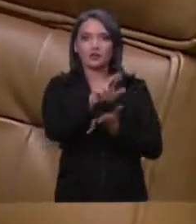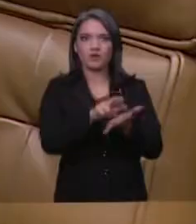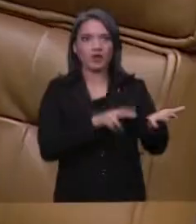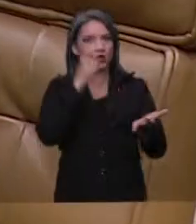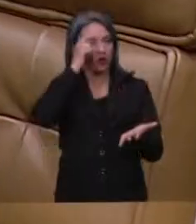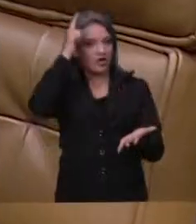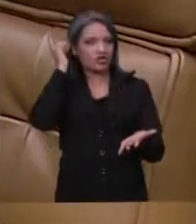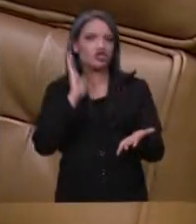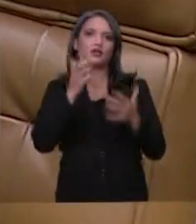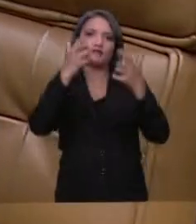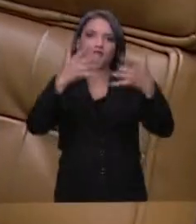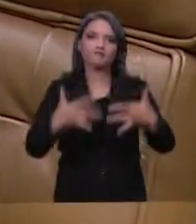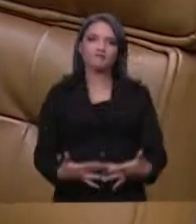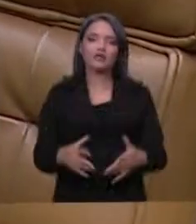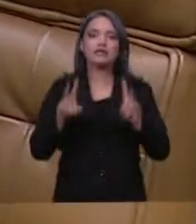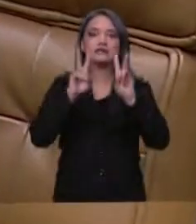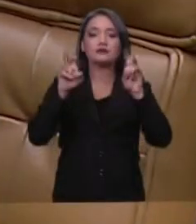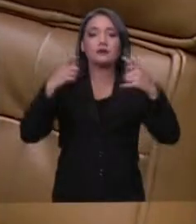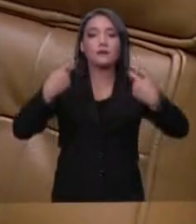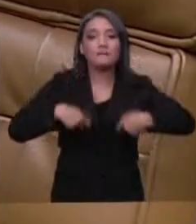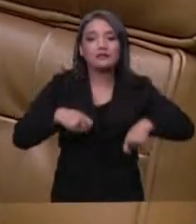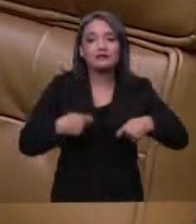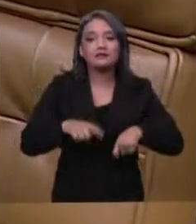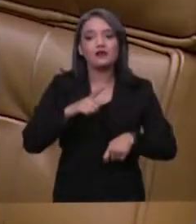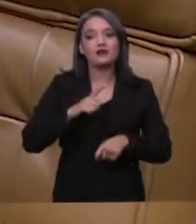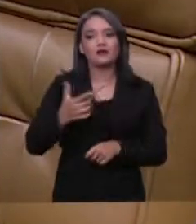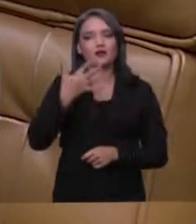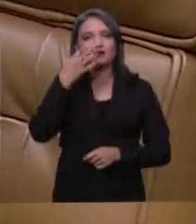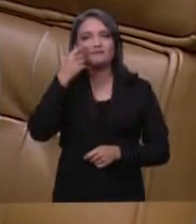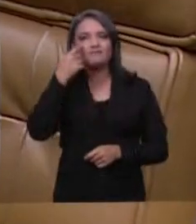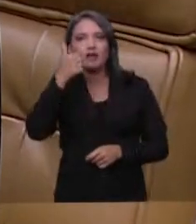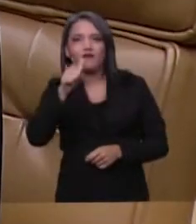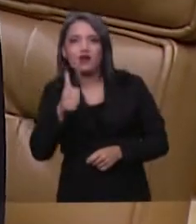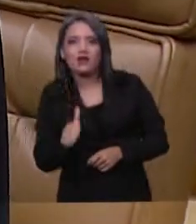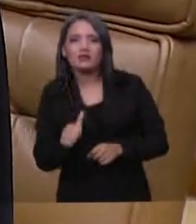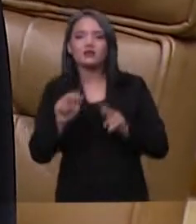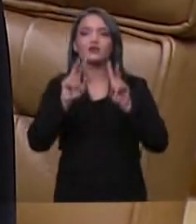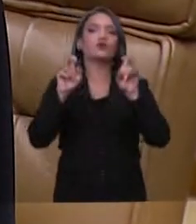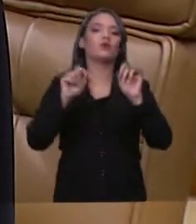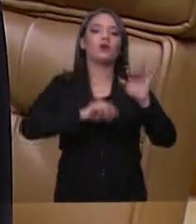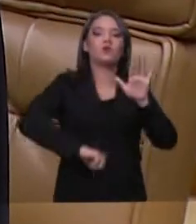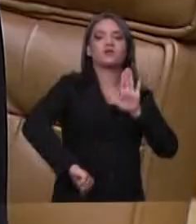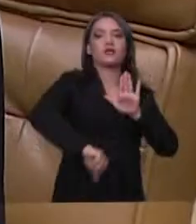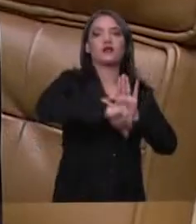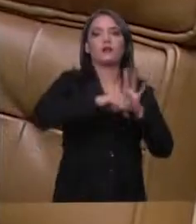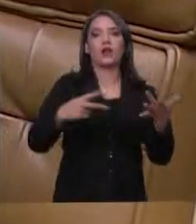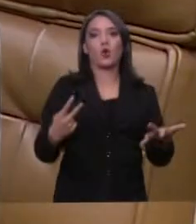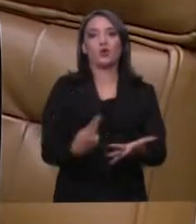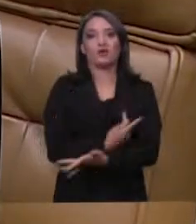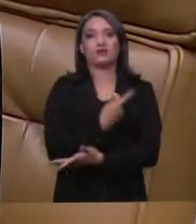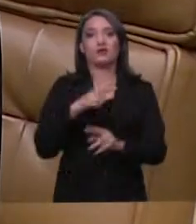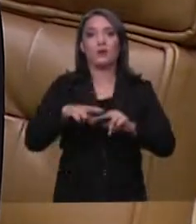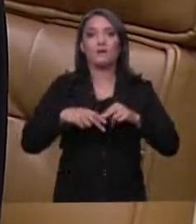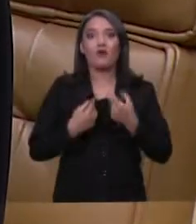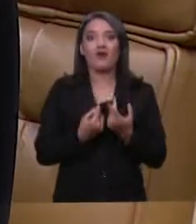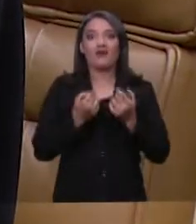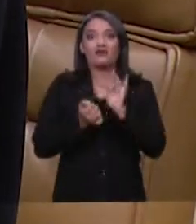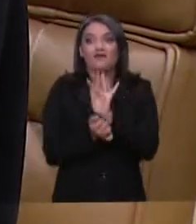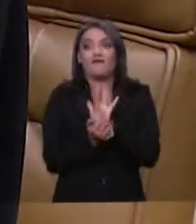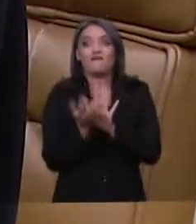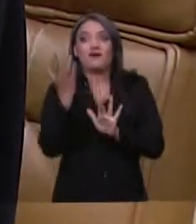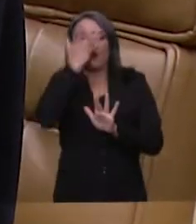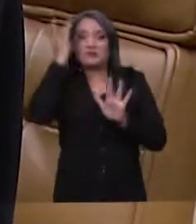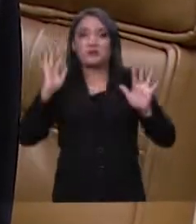Moraes, este é um caso que precisa ser analisado 1060, sob Ministério a lente Público dos Federal crimes contra praticados por multidões Costa em tumulto Pereira. Ou